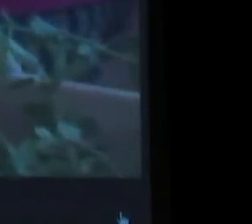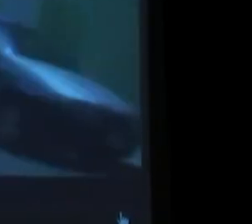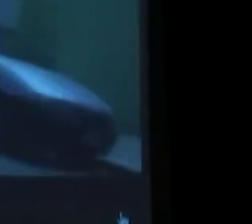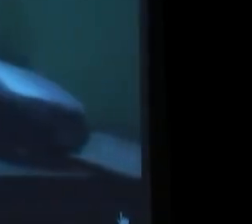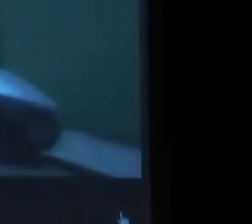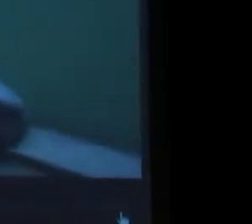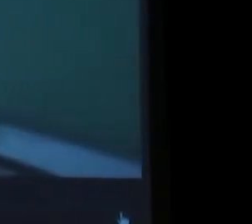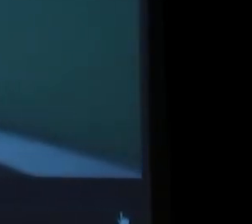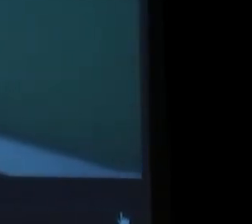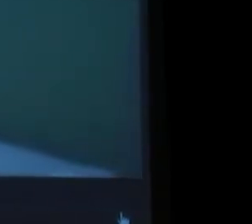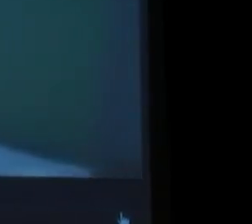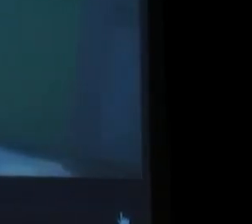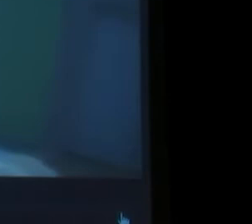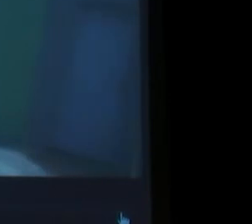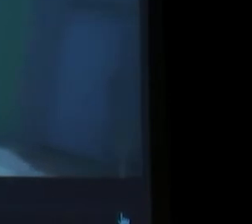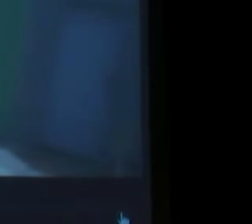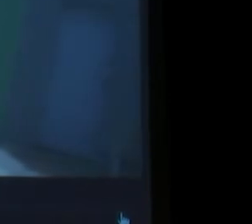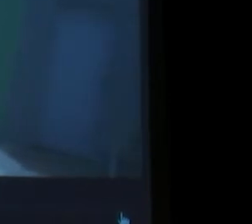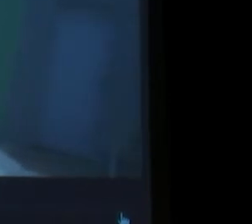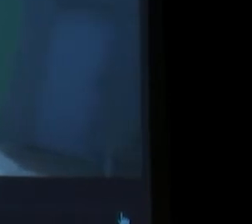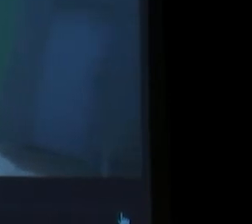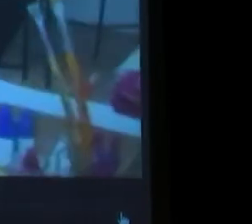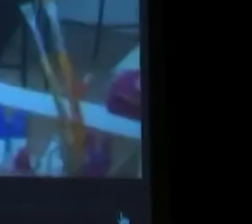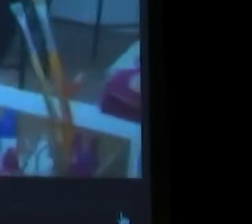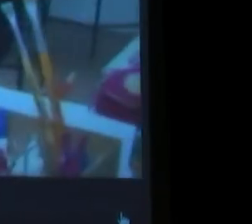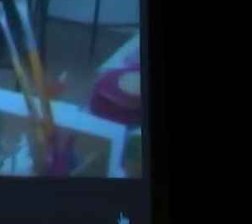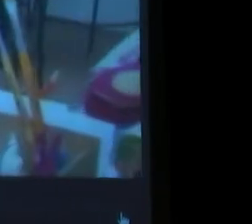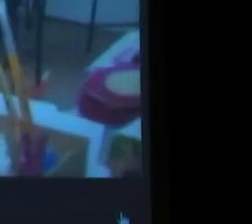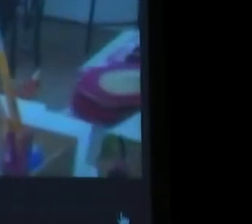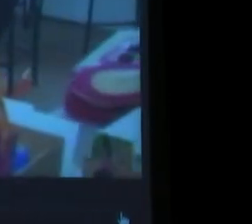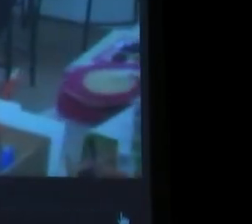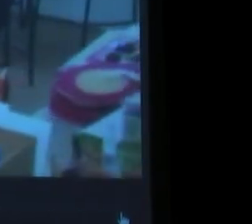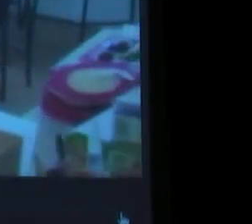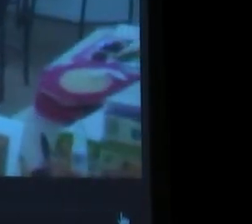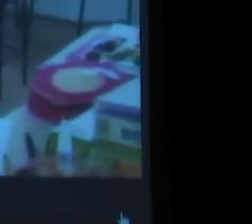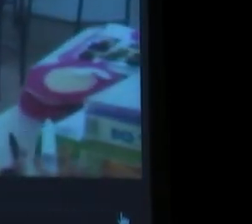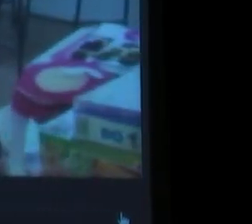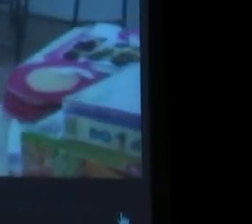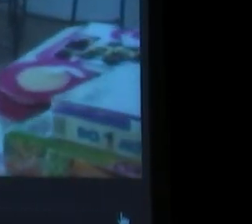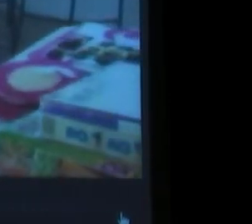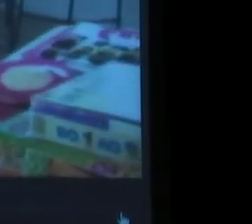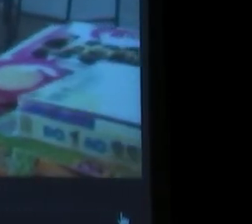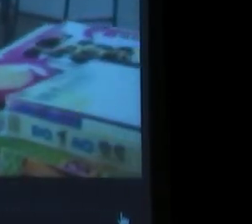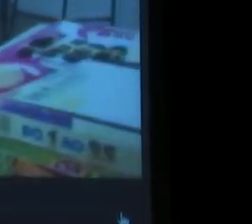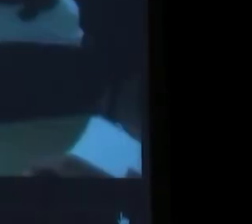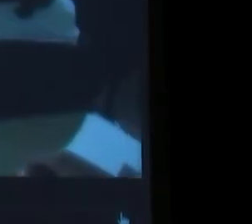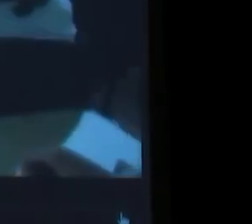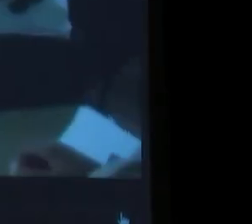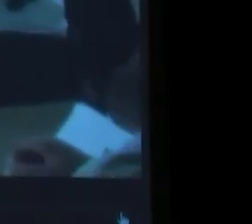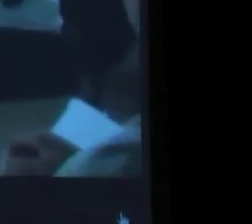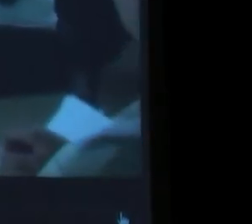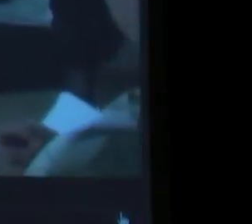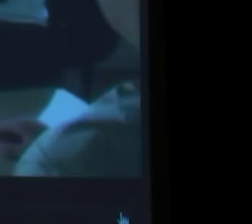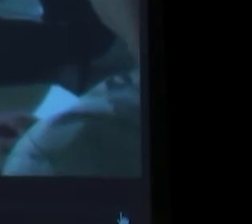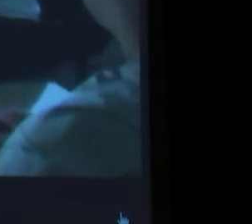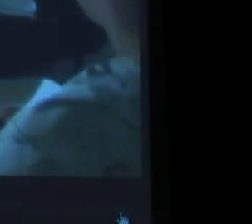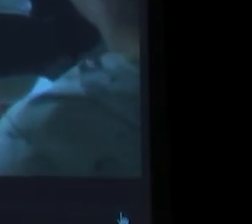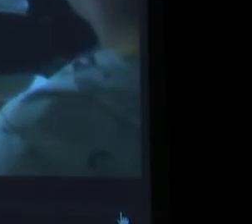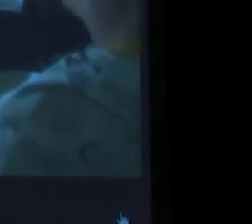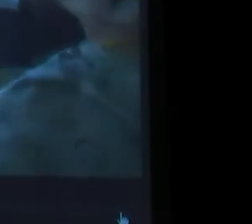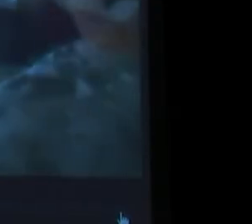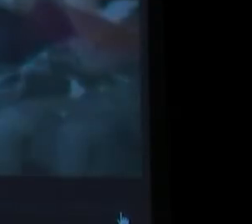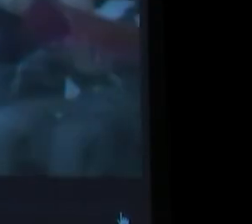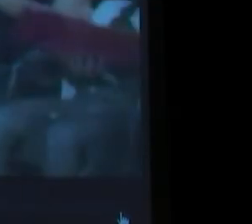Em 2014, foi inaugurada a expansão da escola, com amplas e modernas salas de aula e uma estrutura